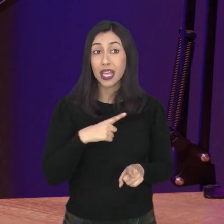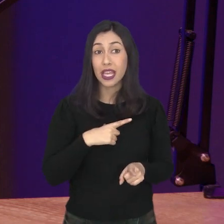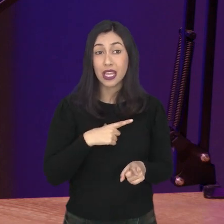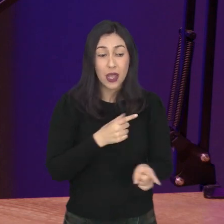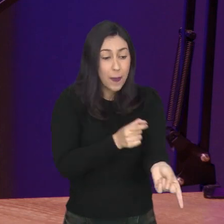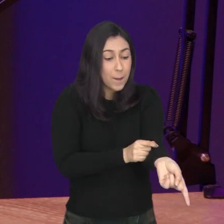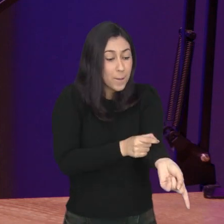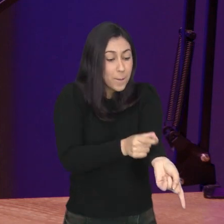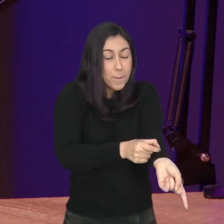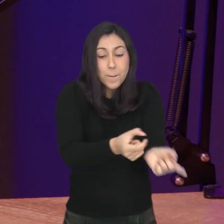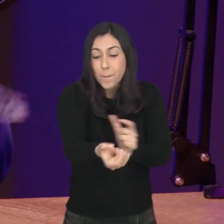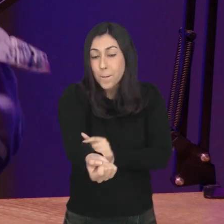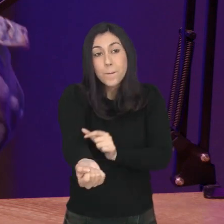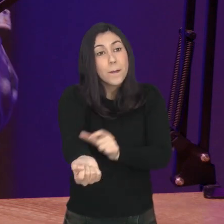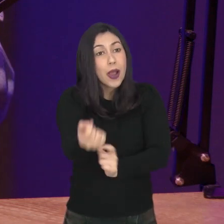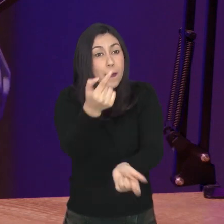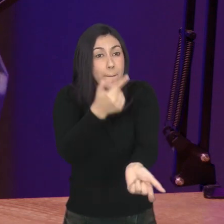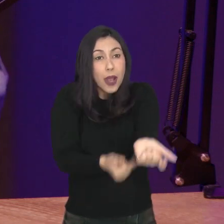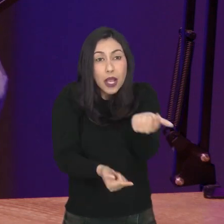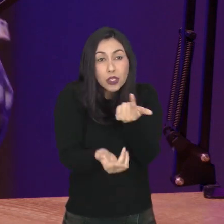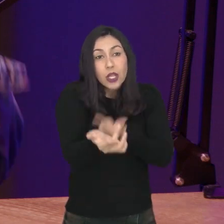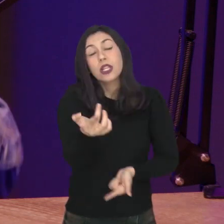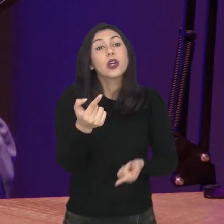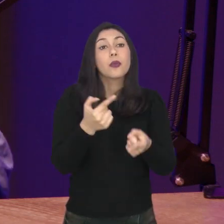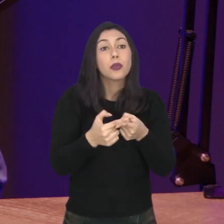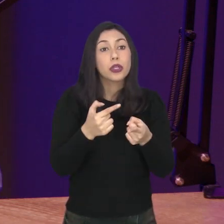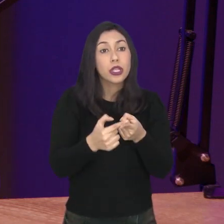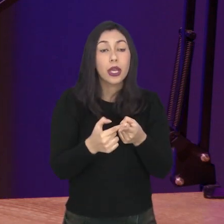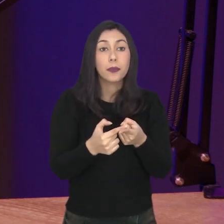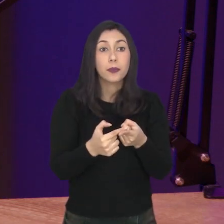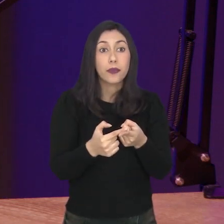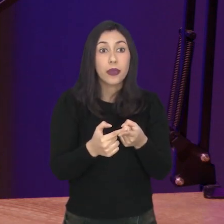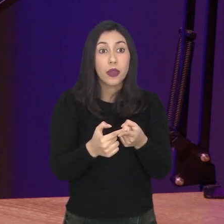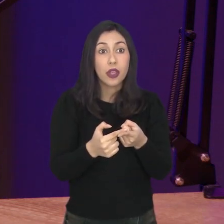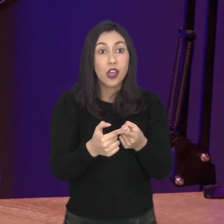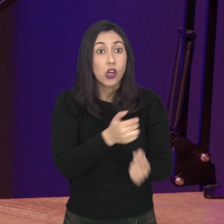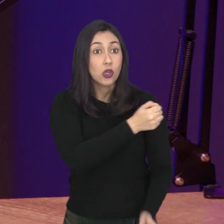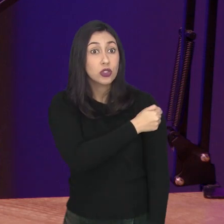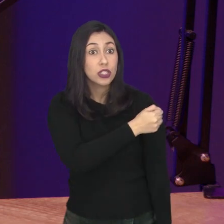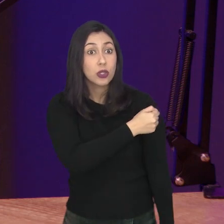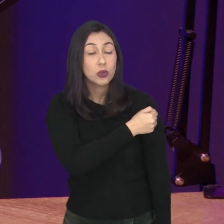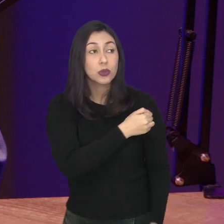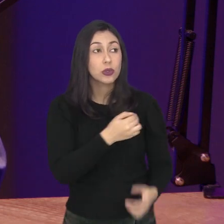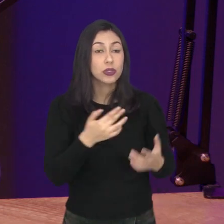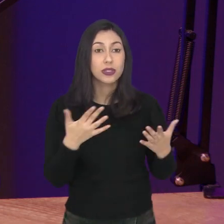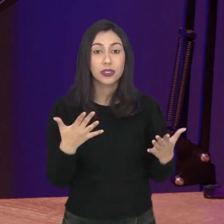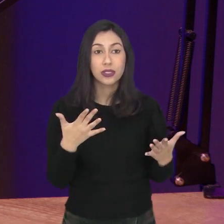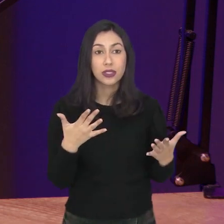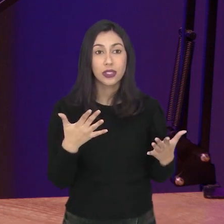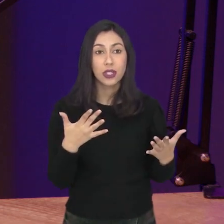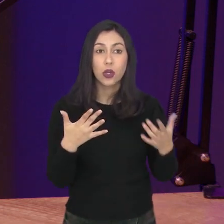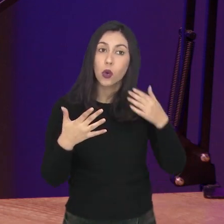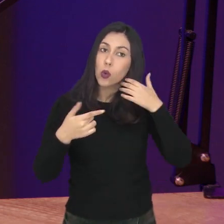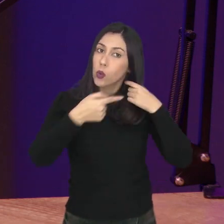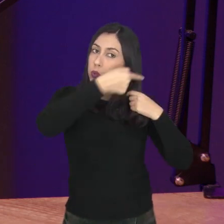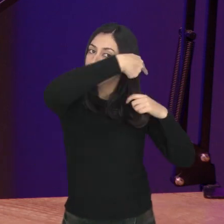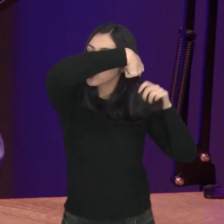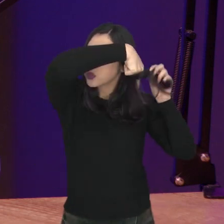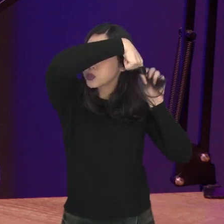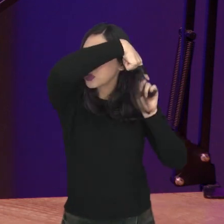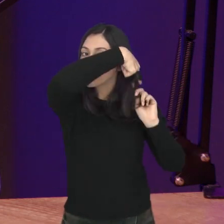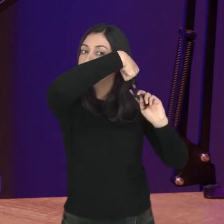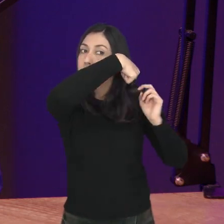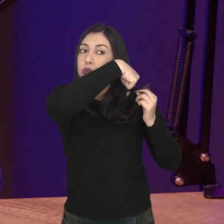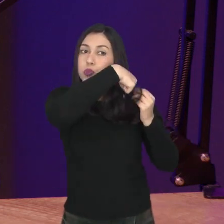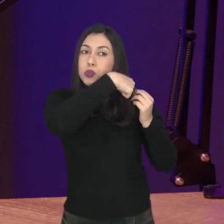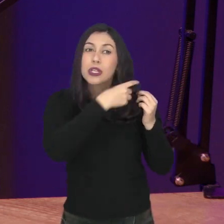várias queimaduras pelo corpo, porque em determinados momentos eles realmente usam, assim, babyliss,